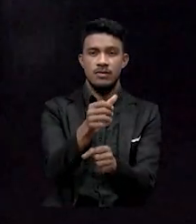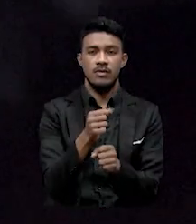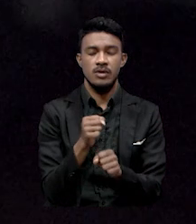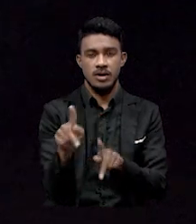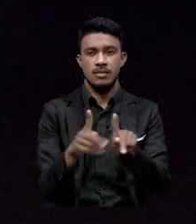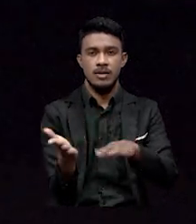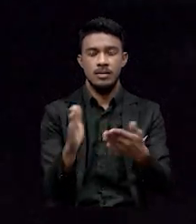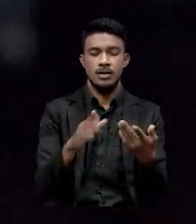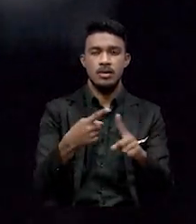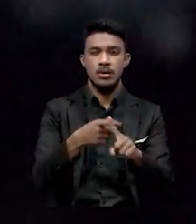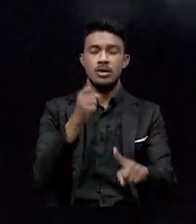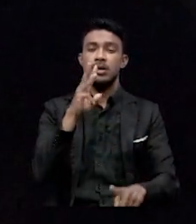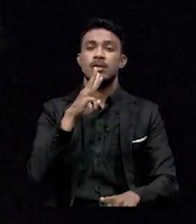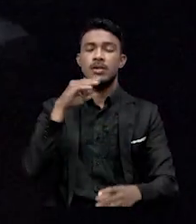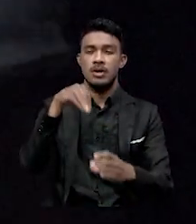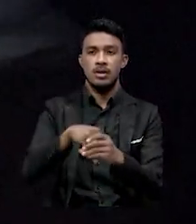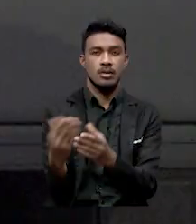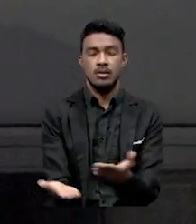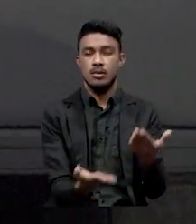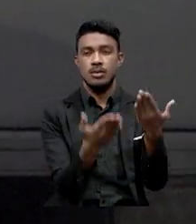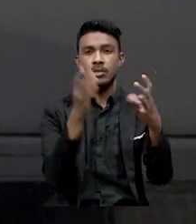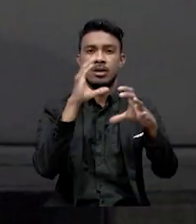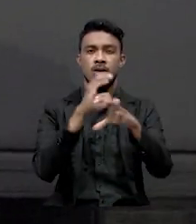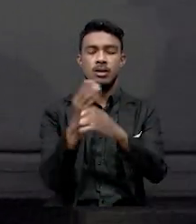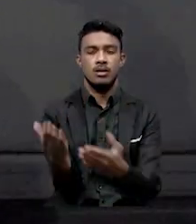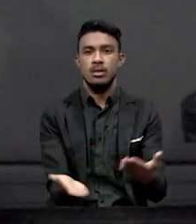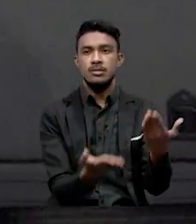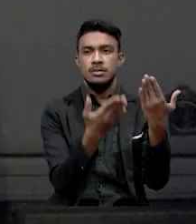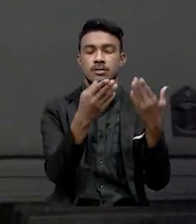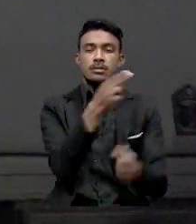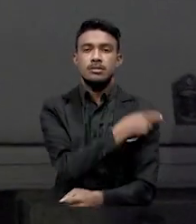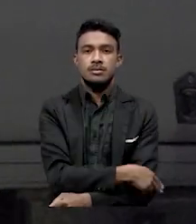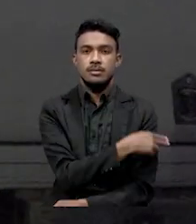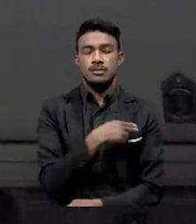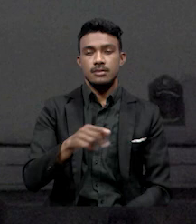isin husi belaran tula bakareta no lori ba mortuari Hospital